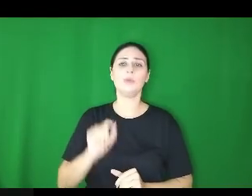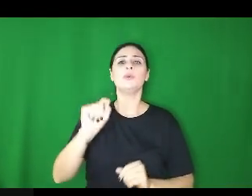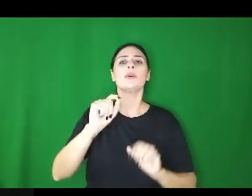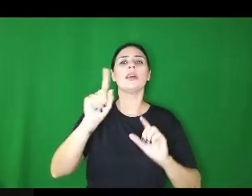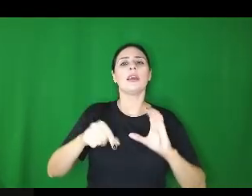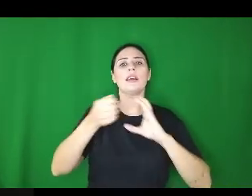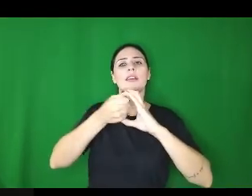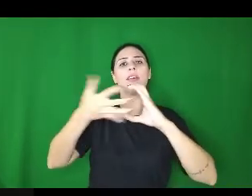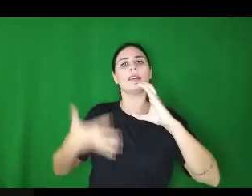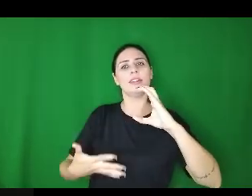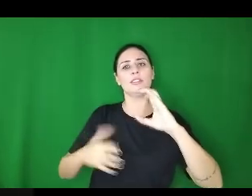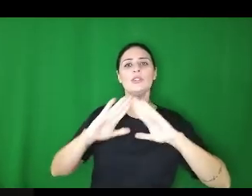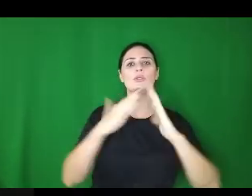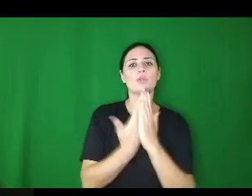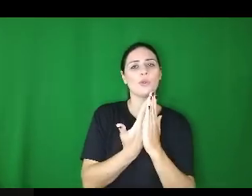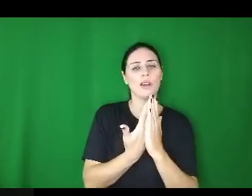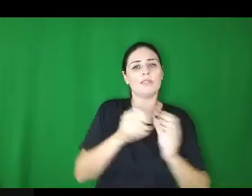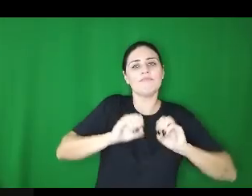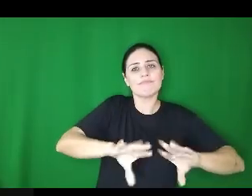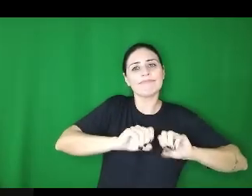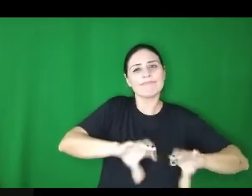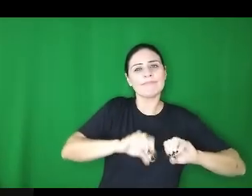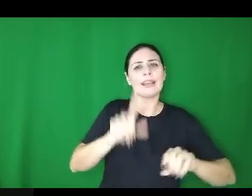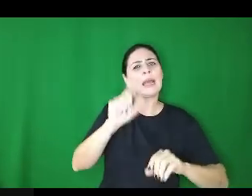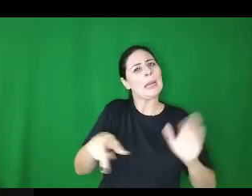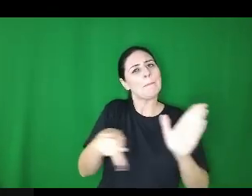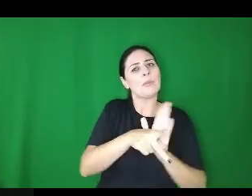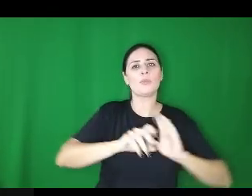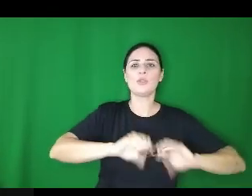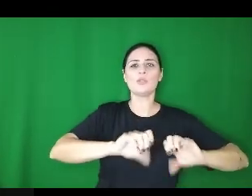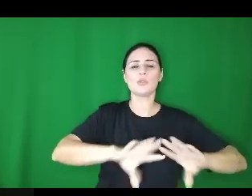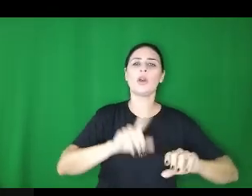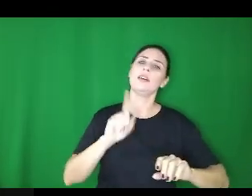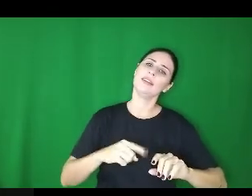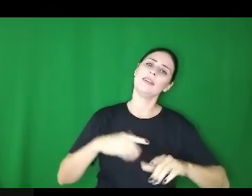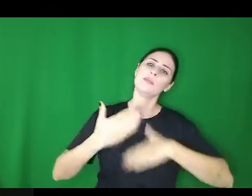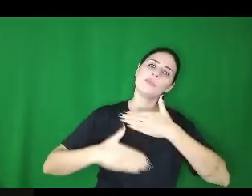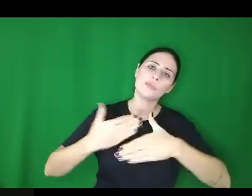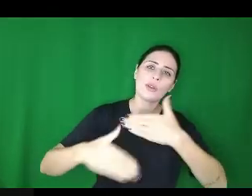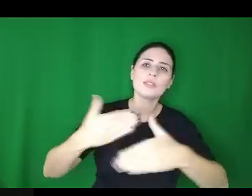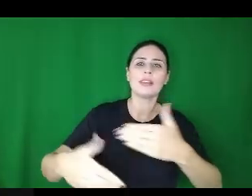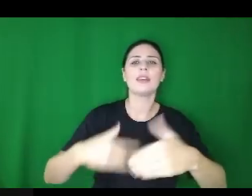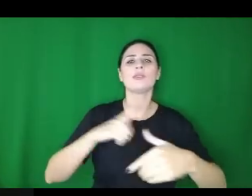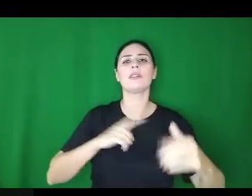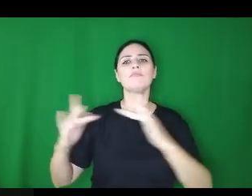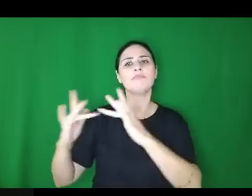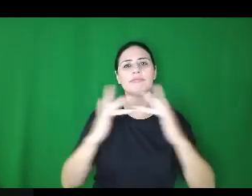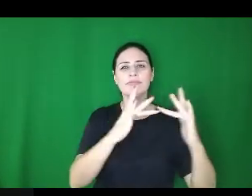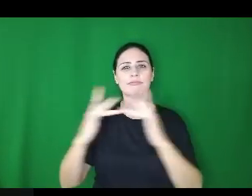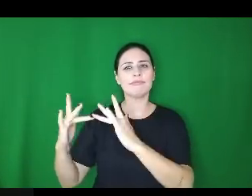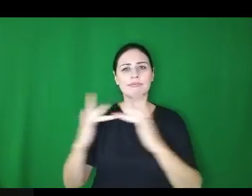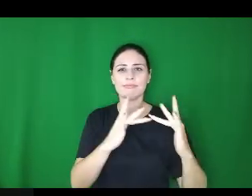de mais de um ano que vai passar, né, de um ano das crianças fora da escola, e isso altera muita coisa. Então,